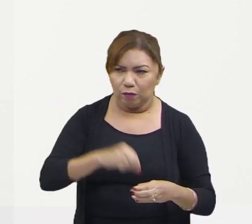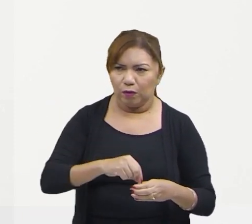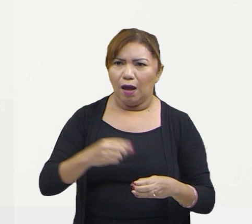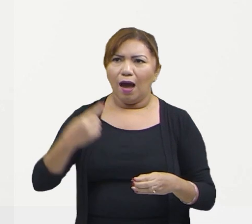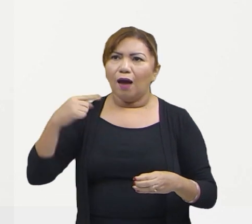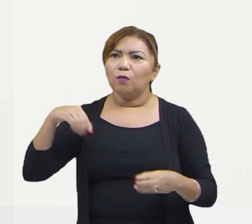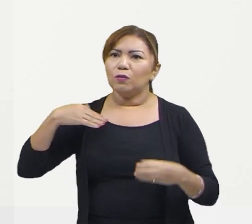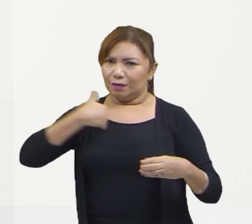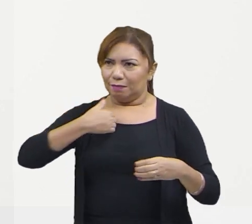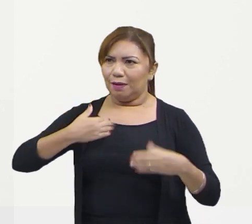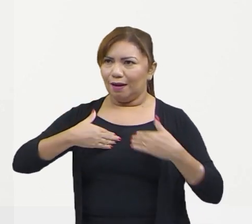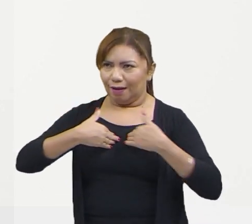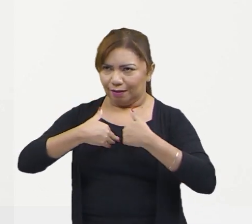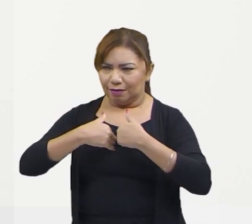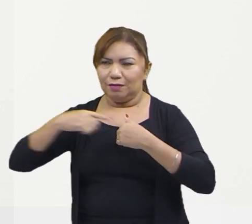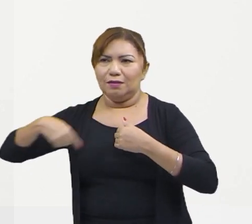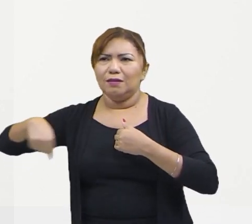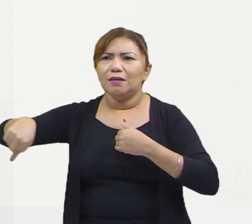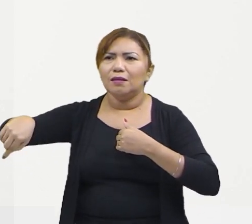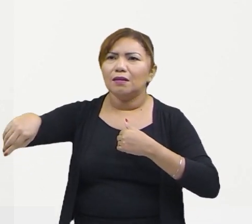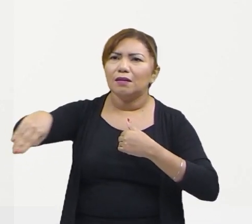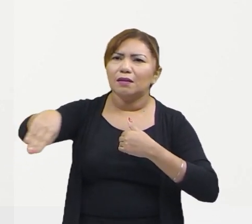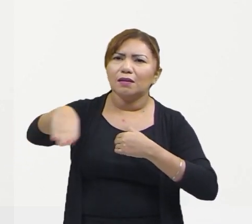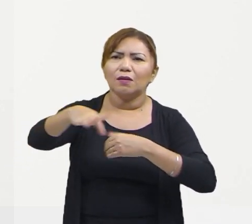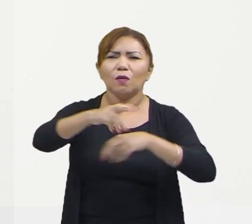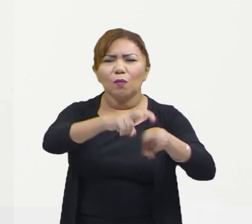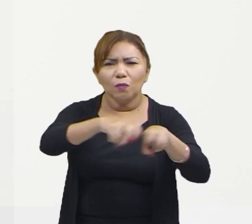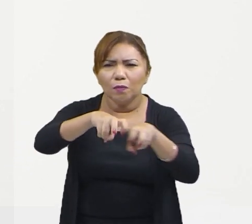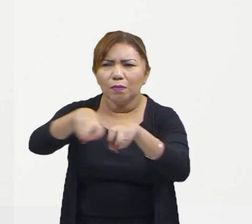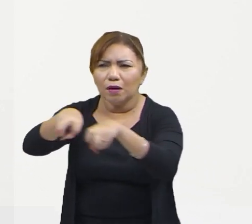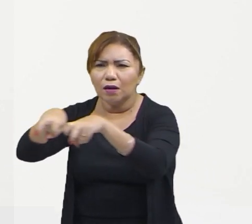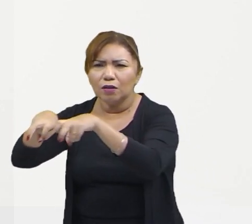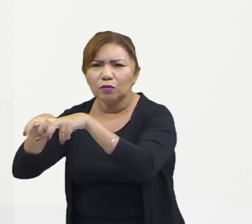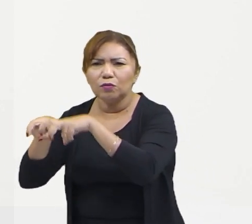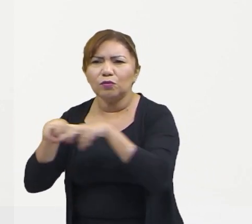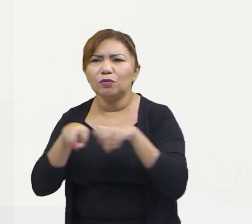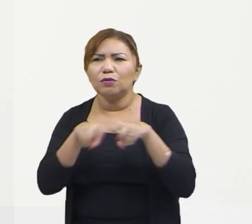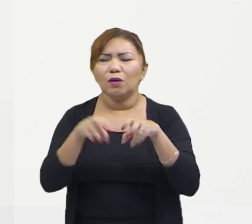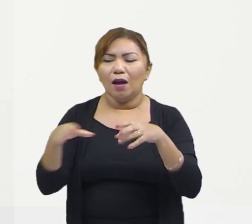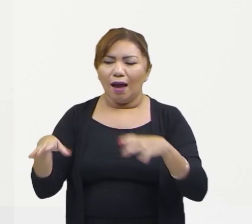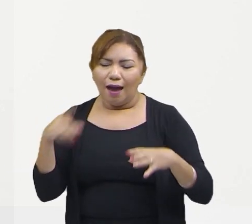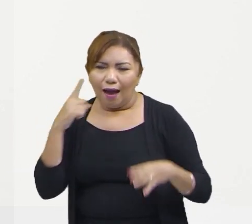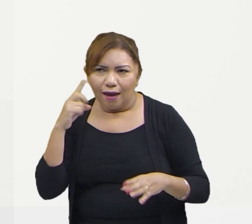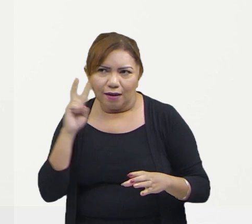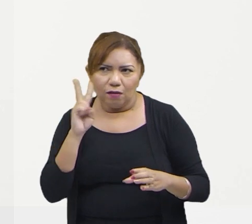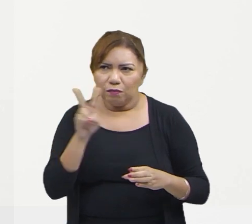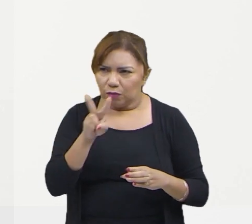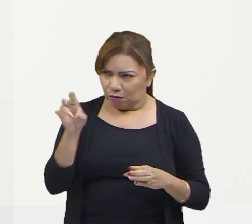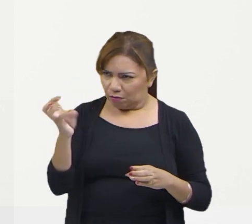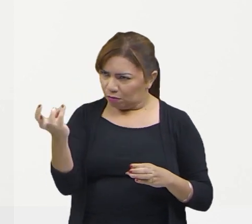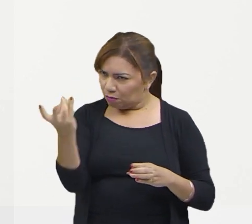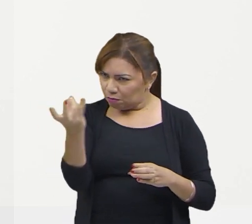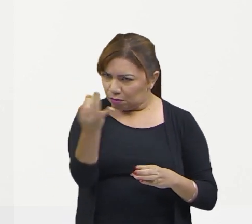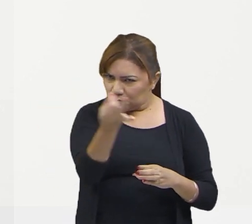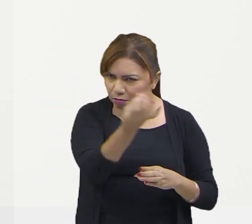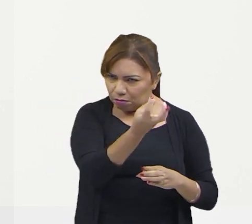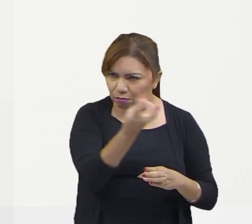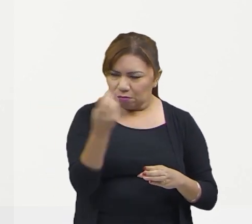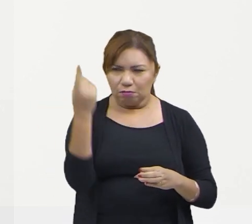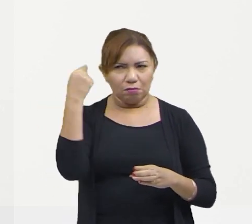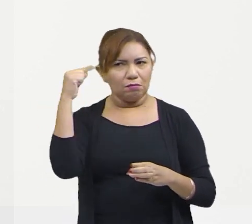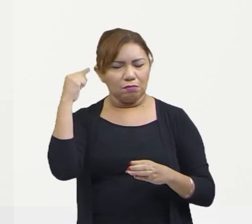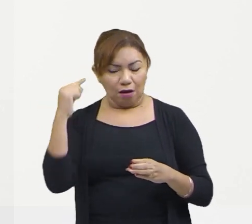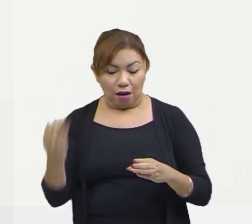e voltavam para o cercado, eles retiravam do saco as pedrinhas. E se sobrasse